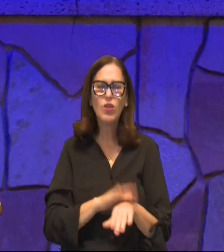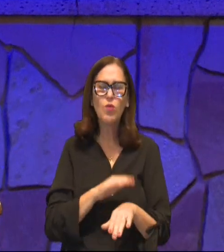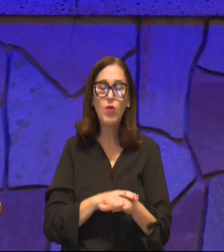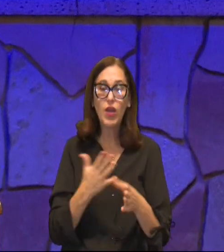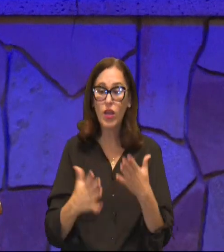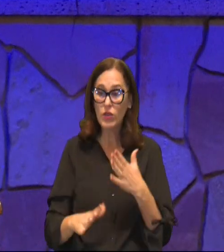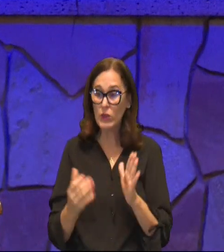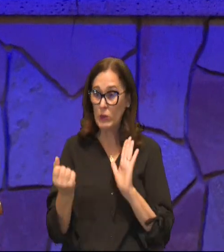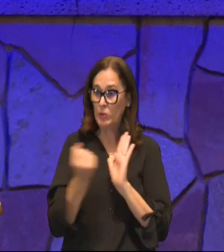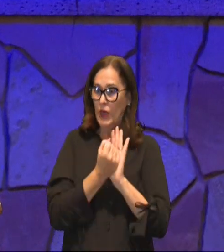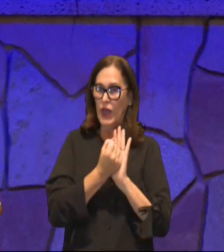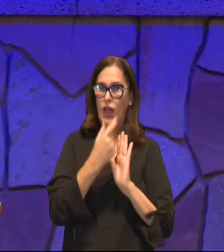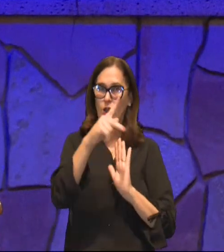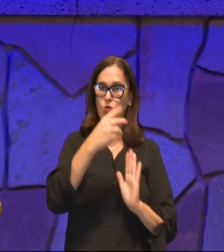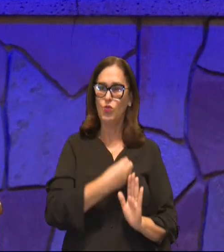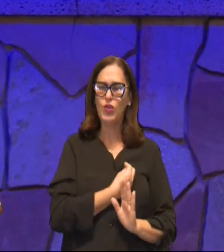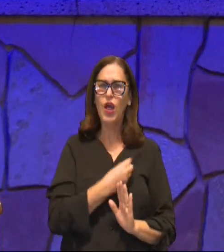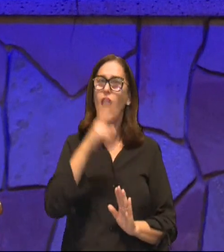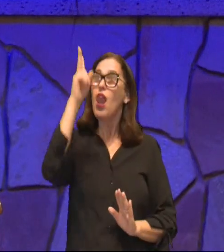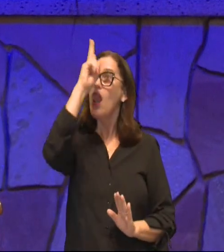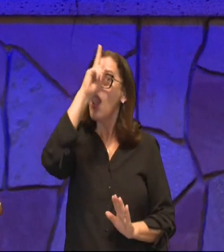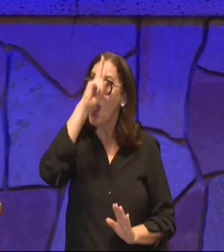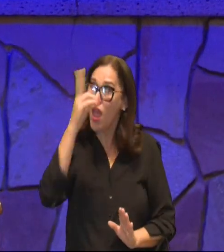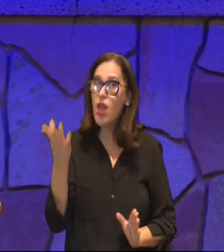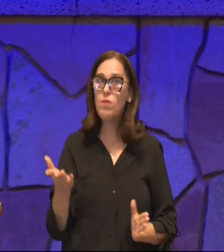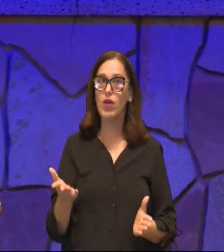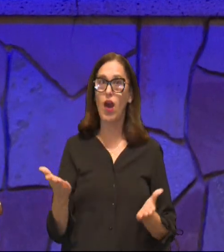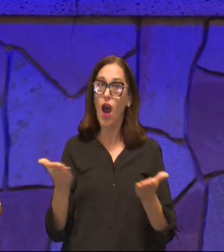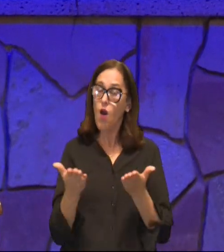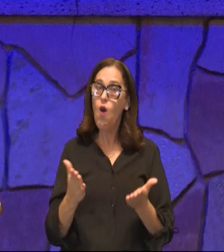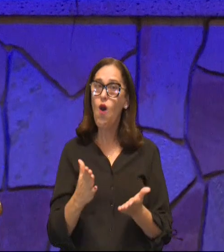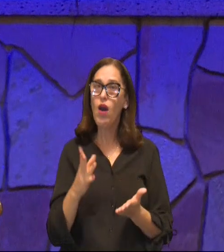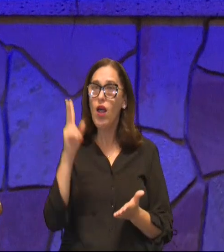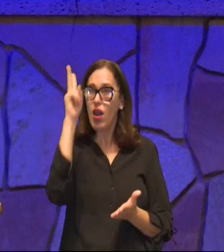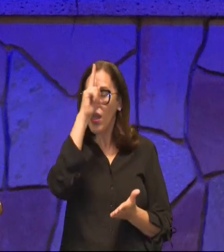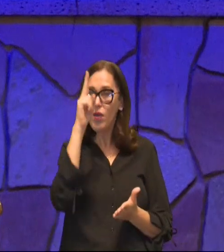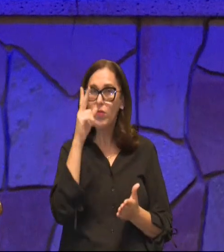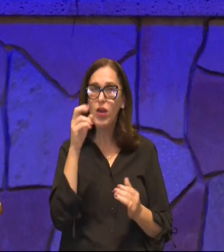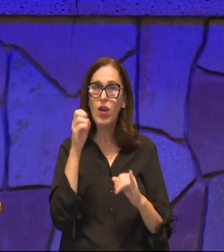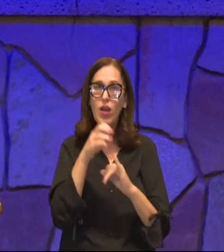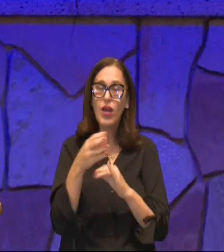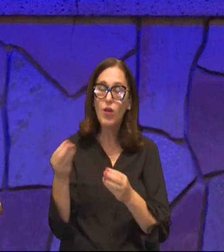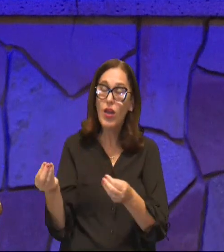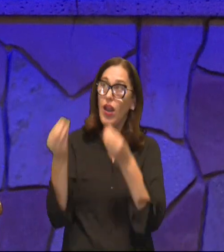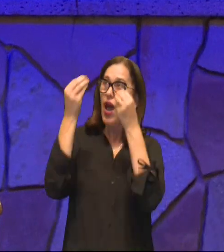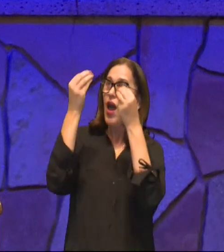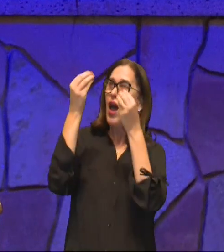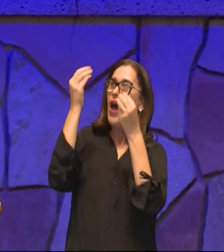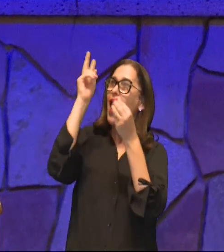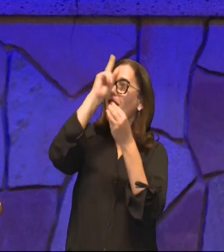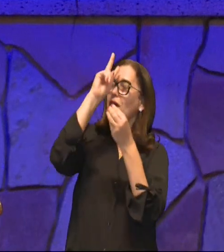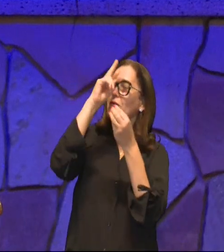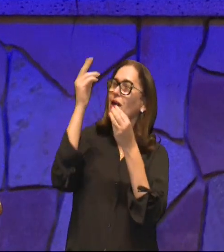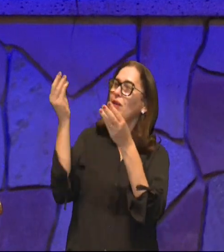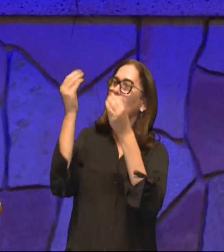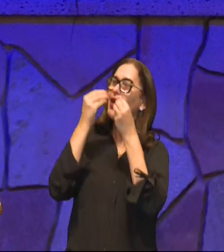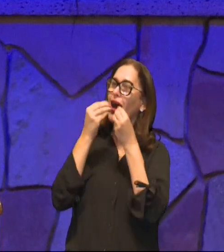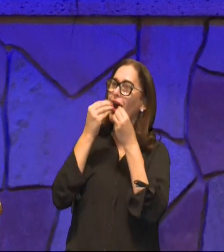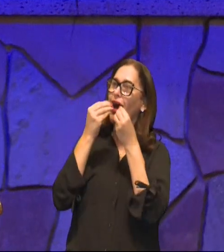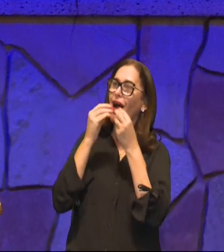coisas marcaram a sua vida. Traga isso à lembrança, querido. Faça como profeta: eu quero trazer à lembrança aquilo que pode me